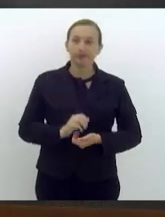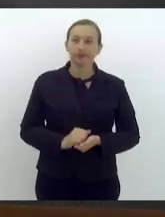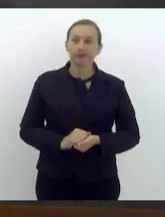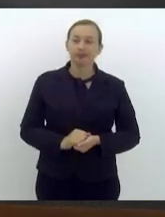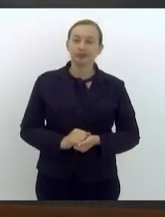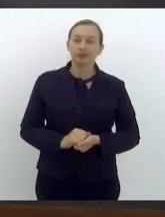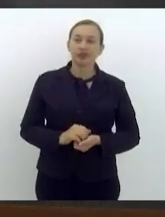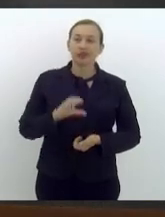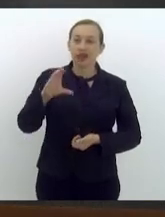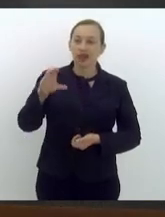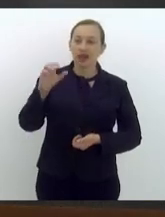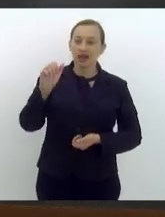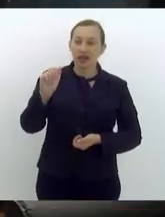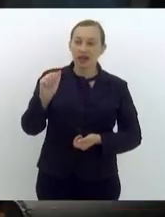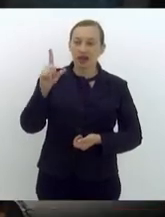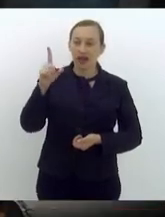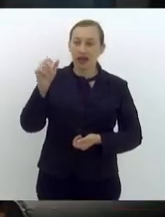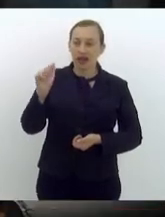deputada Carla Machado.